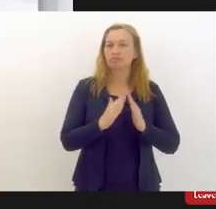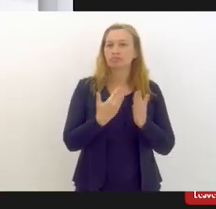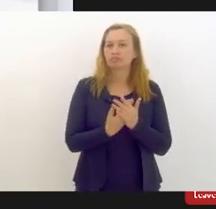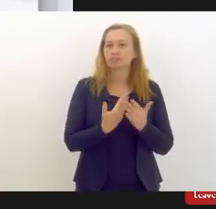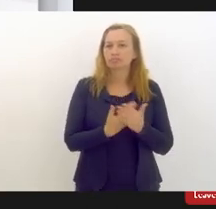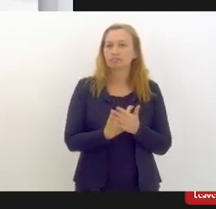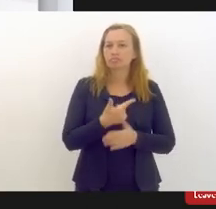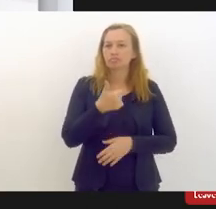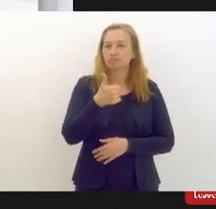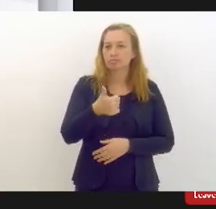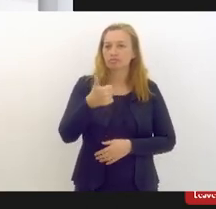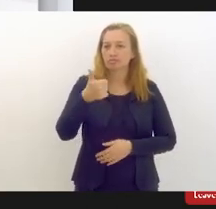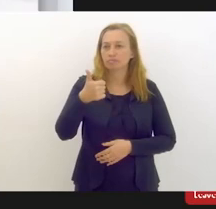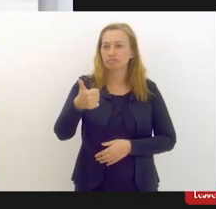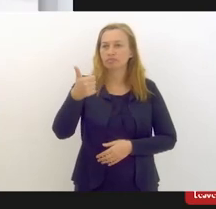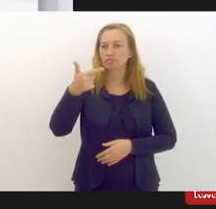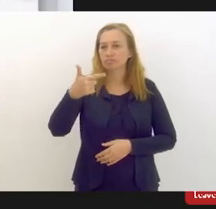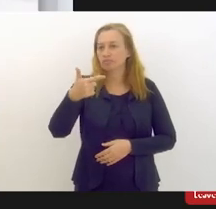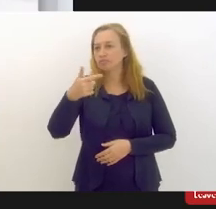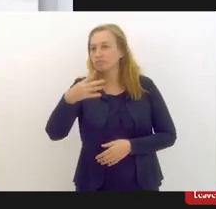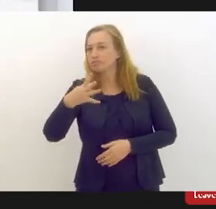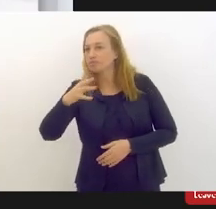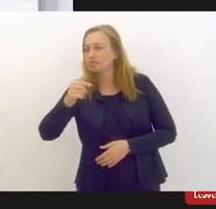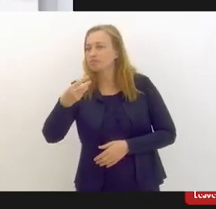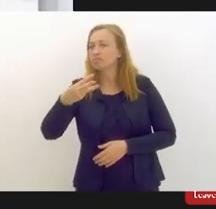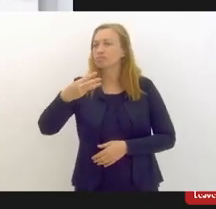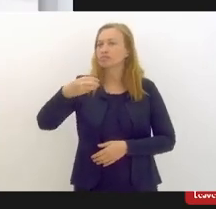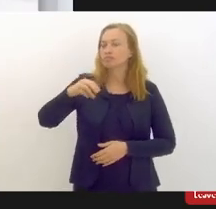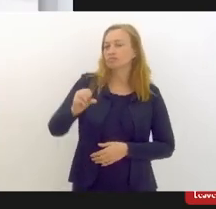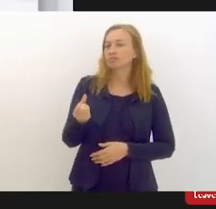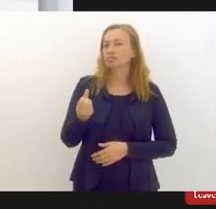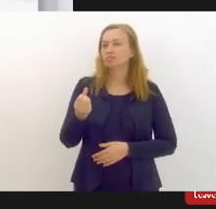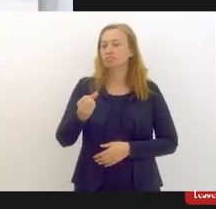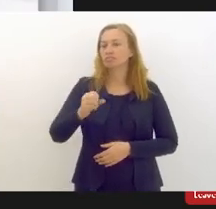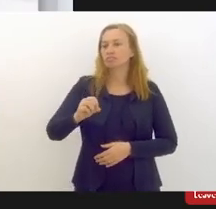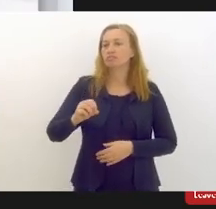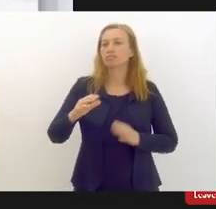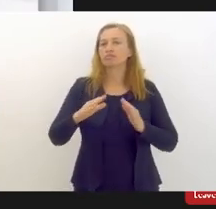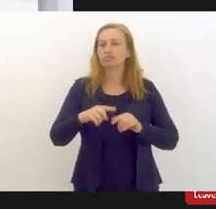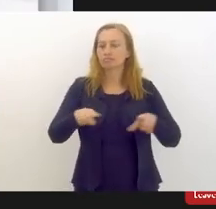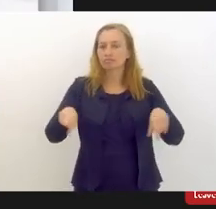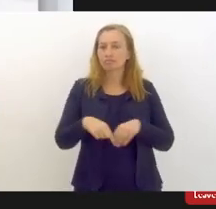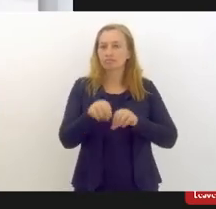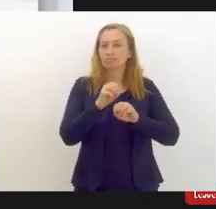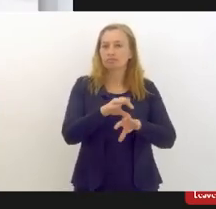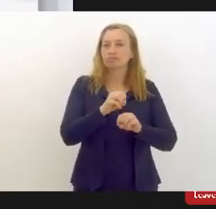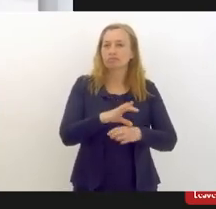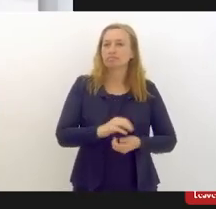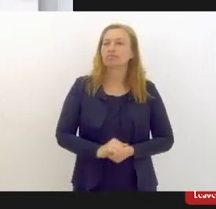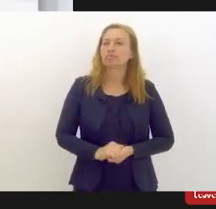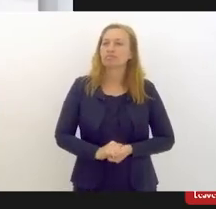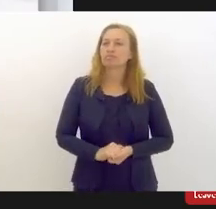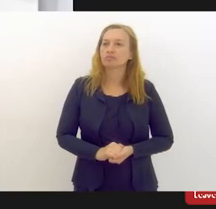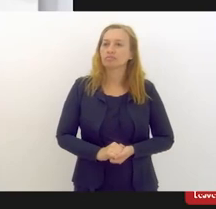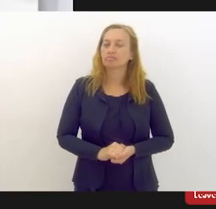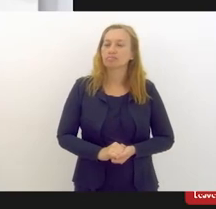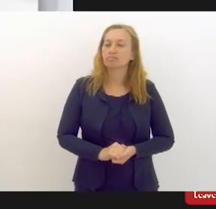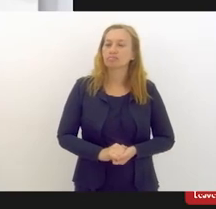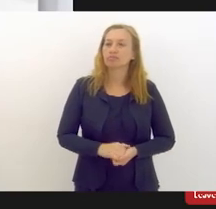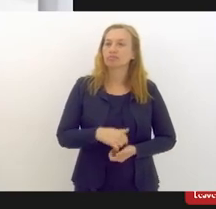2.496 salas de aula. Na questão da prevenção de incêndio e pânico, nós temos atendidas